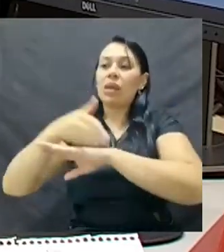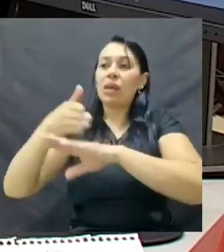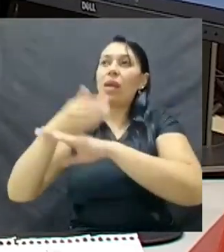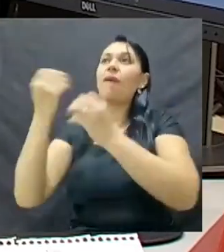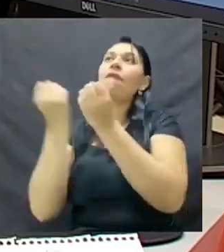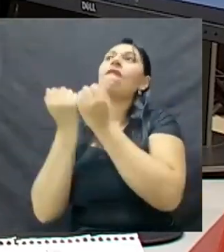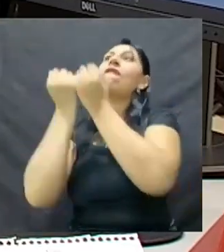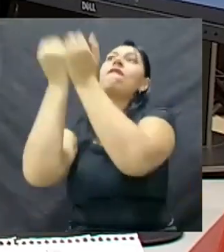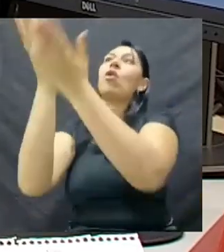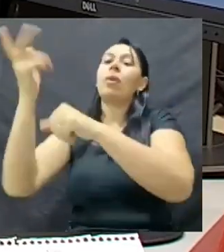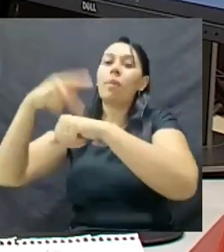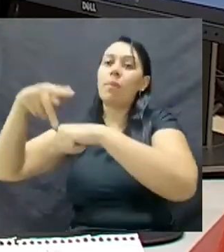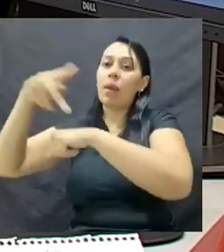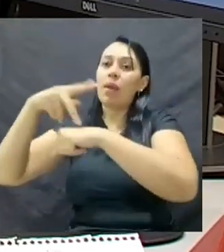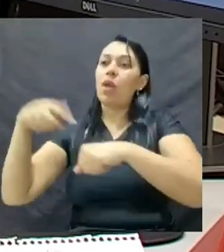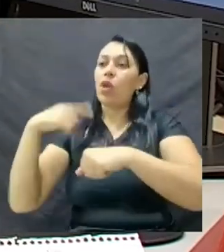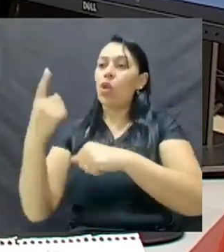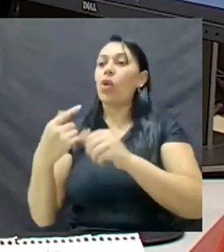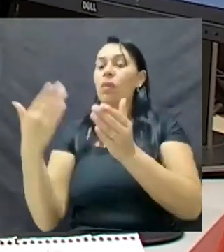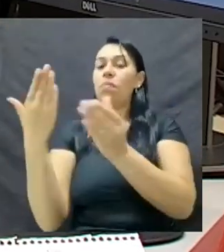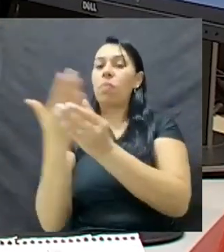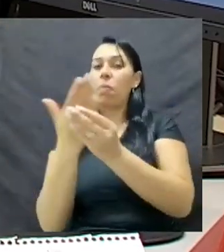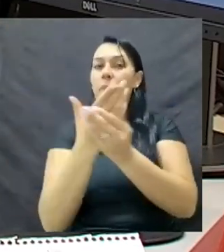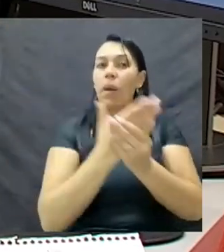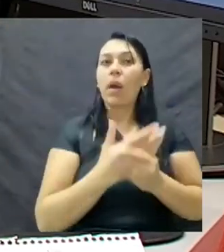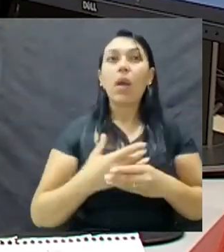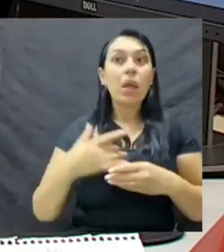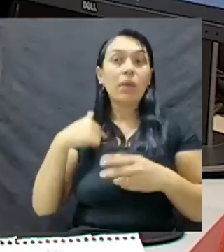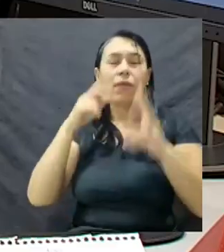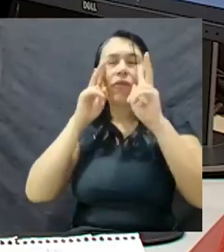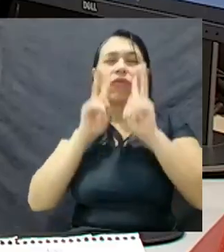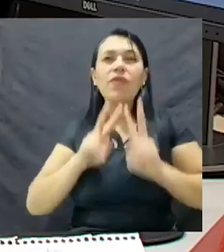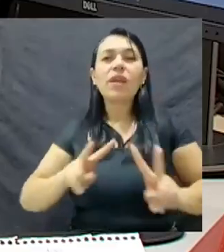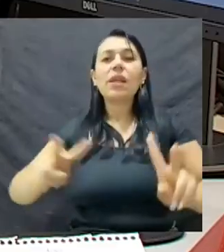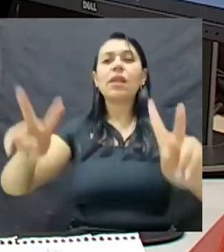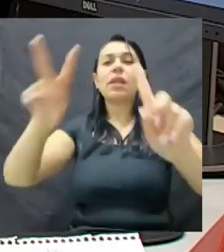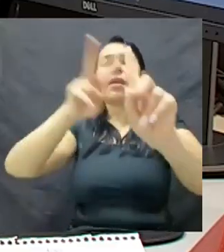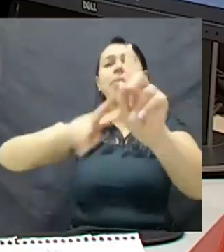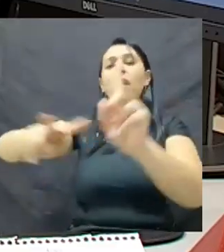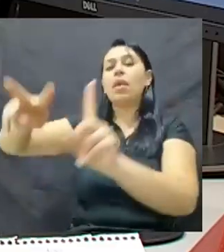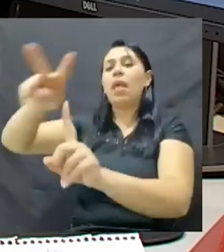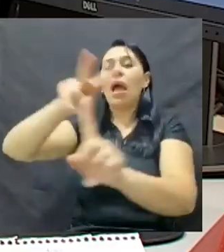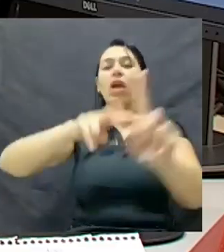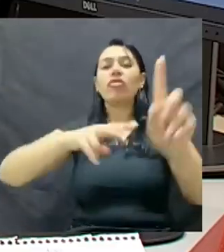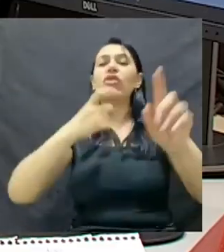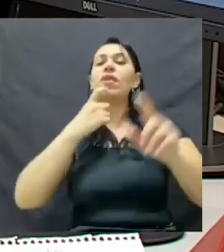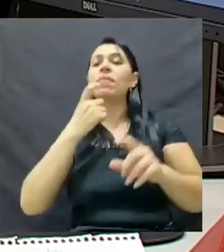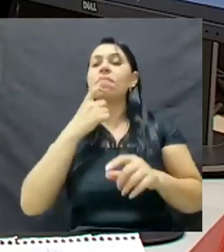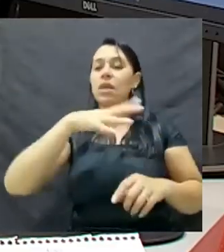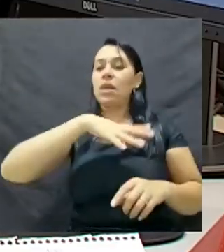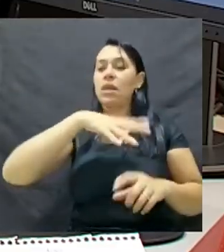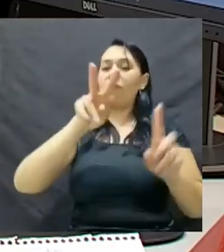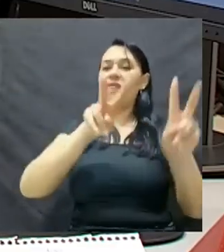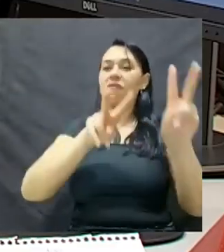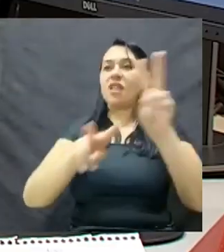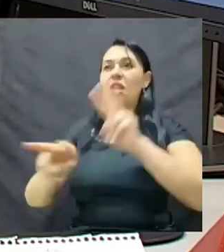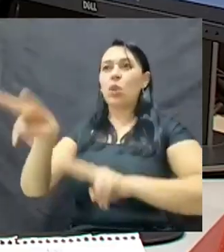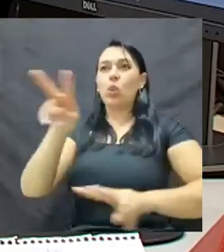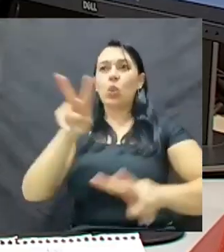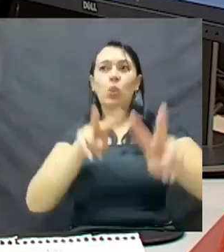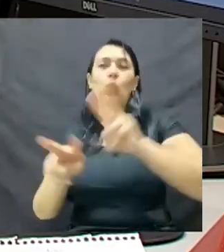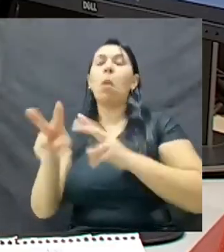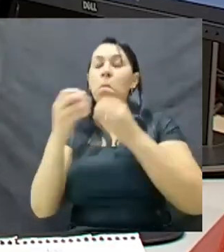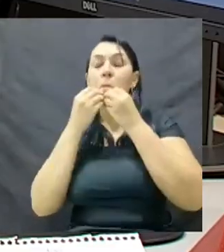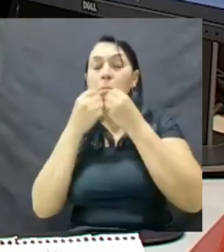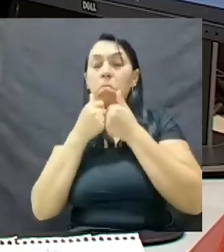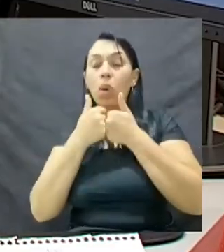processos. Isso traz uma visibilidade, né? Além da responsabilidade, que a gente disse muito aqui, ele traz uma visibilidade. Então, uma